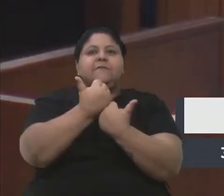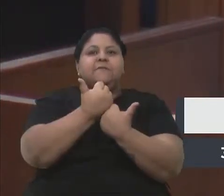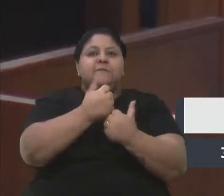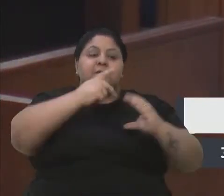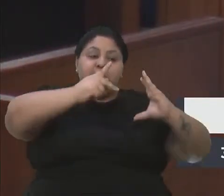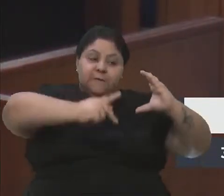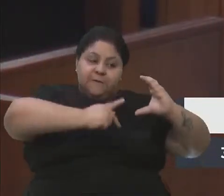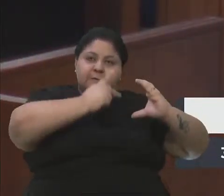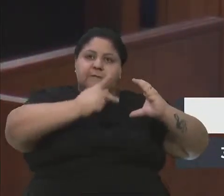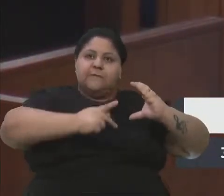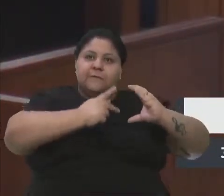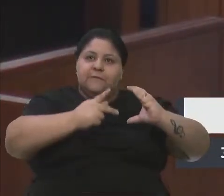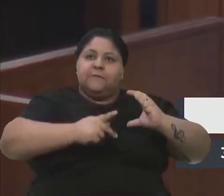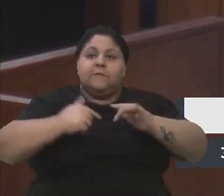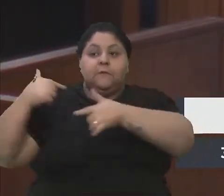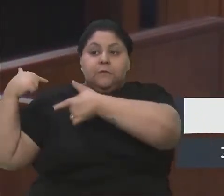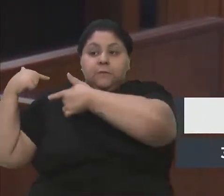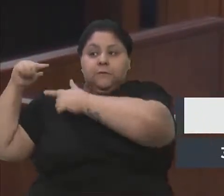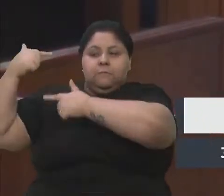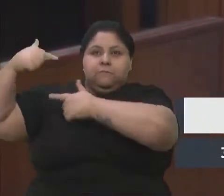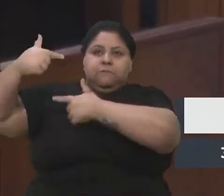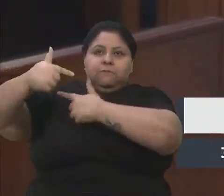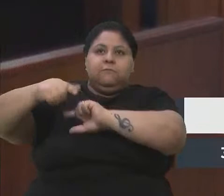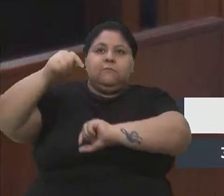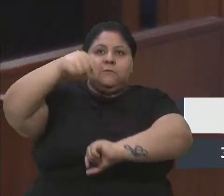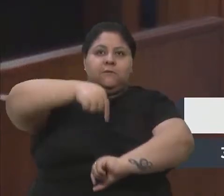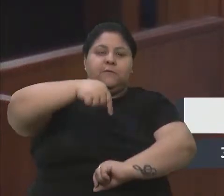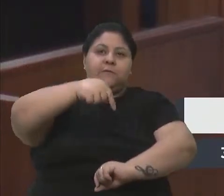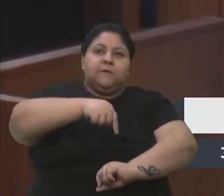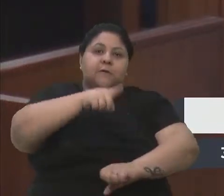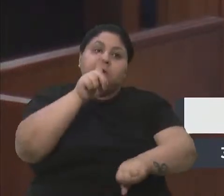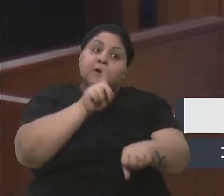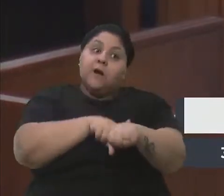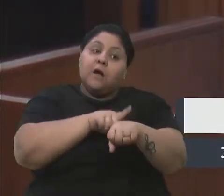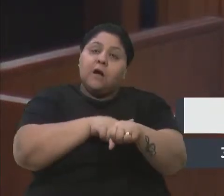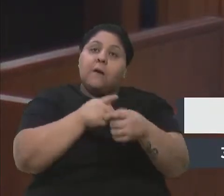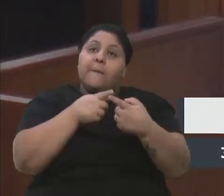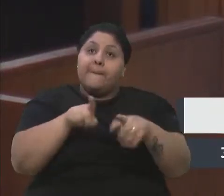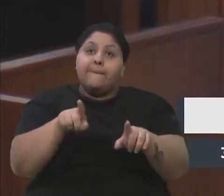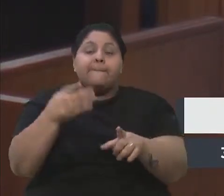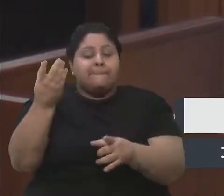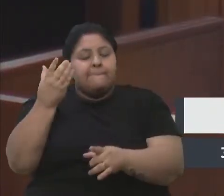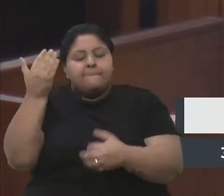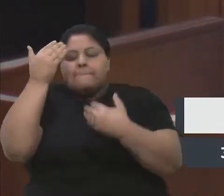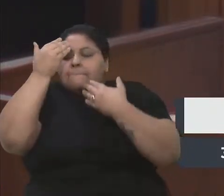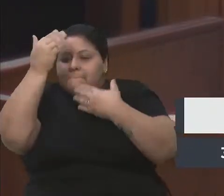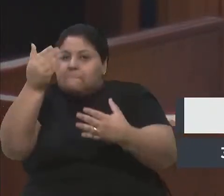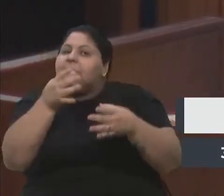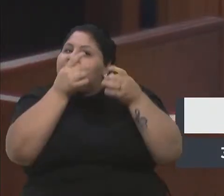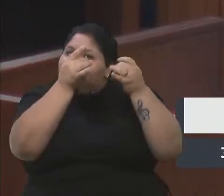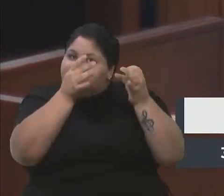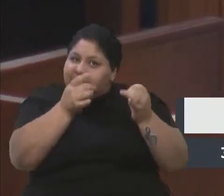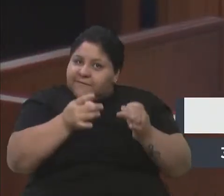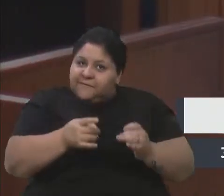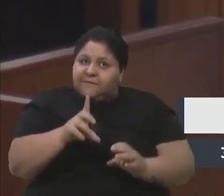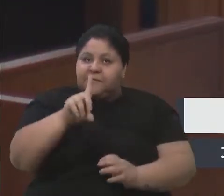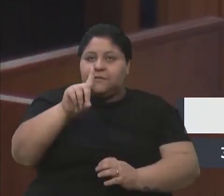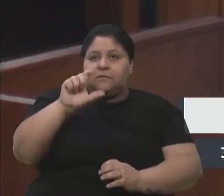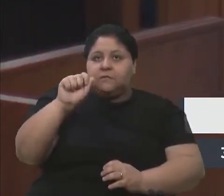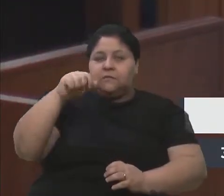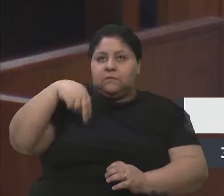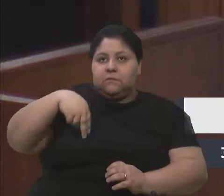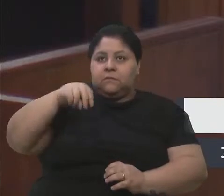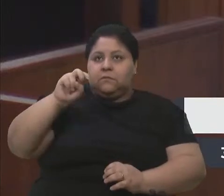Parlamentar do Tradicionalismo, e aqui não está nesse momento aqui conosco, mas eu quero fazer um agradecimento muito especial à Danúbia e